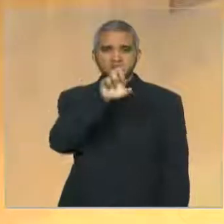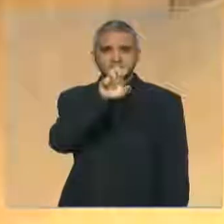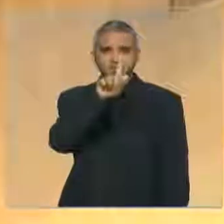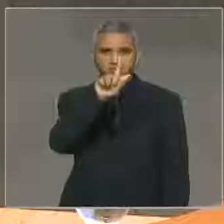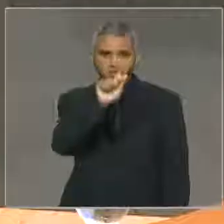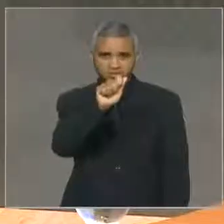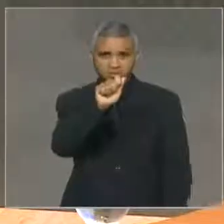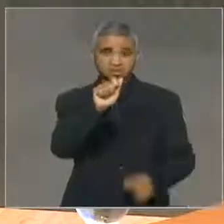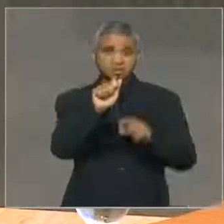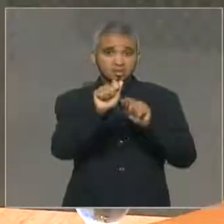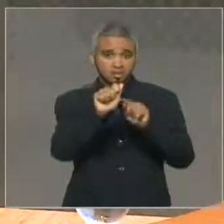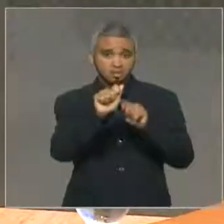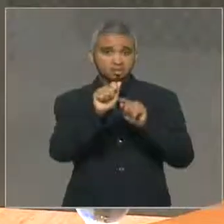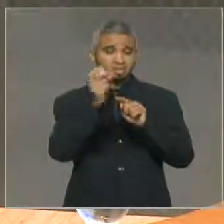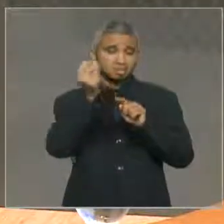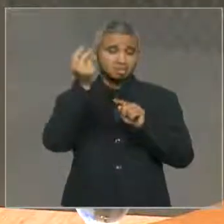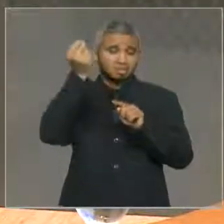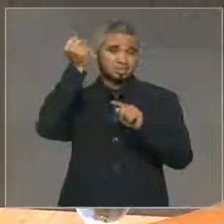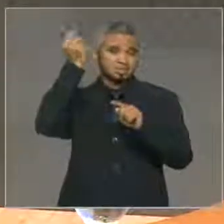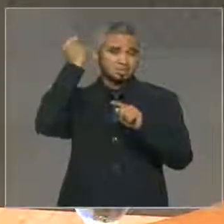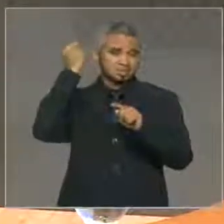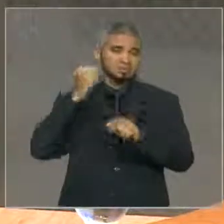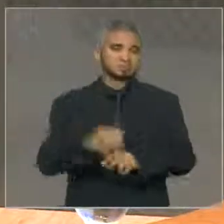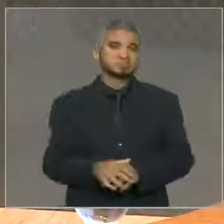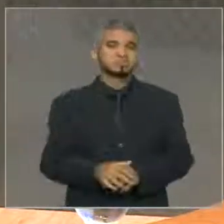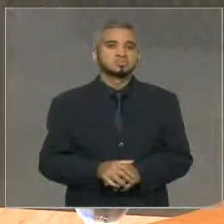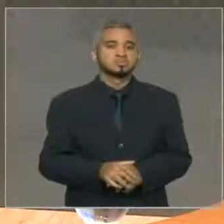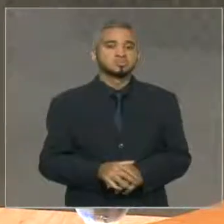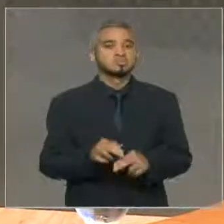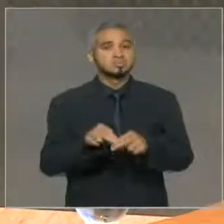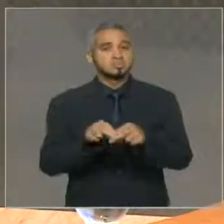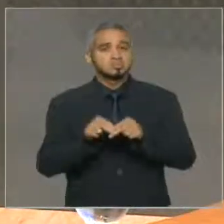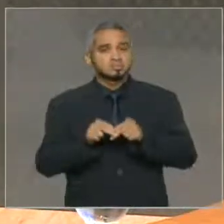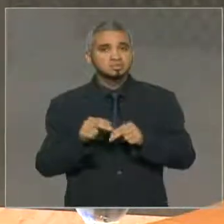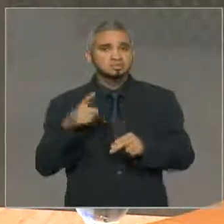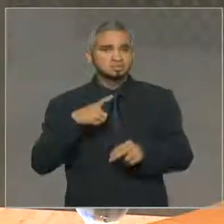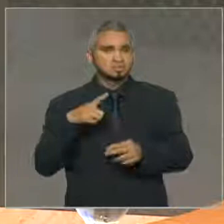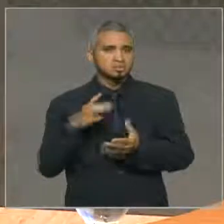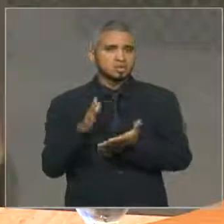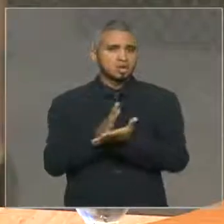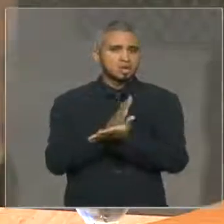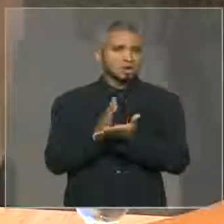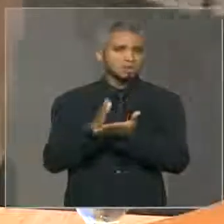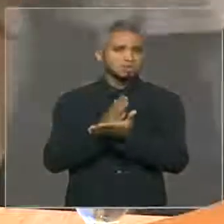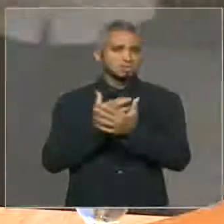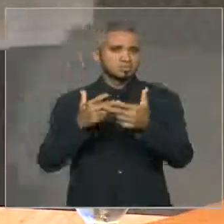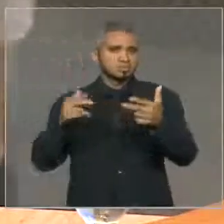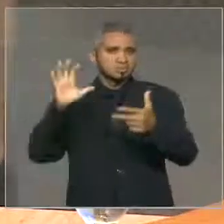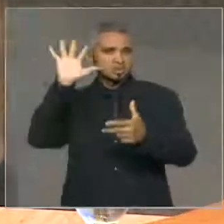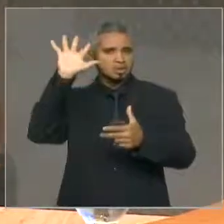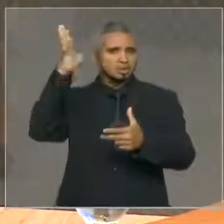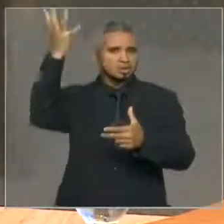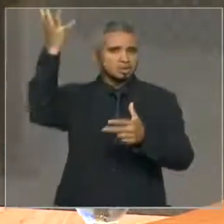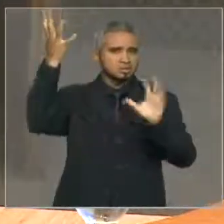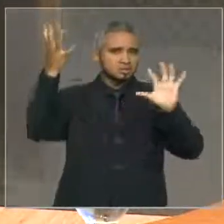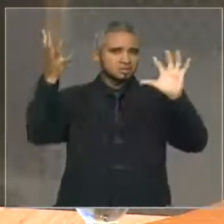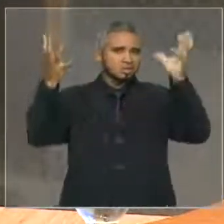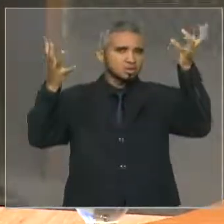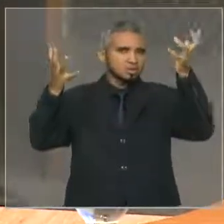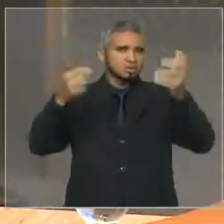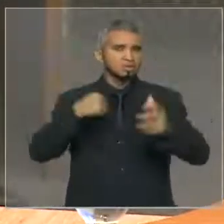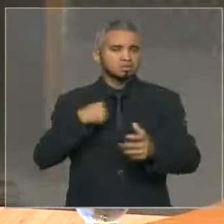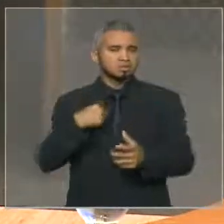cargo. Isso tudo, todos esses fatos e outros, me levaram a fazer